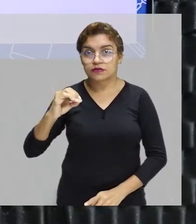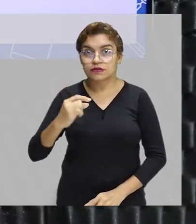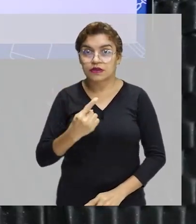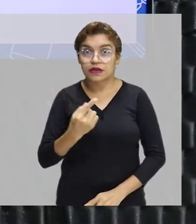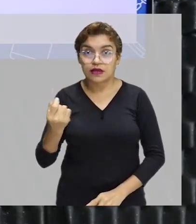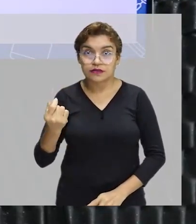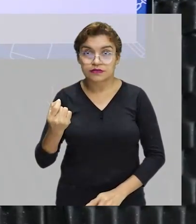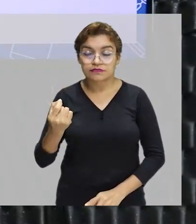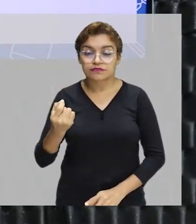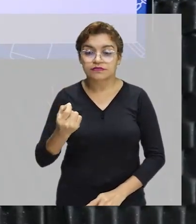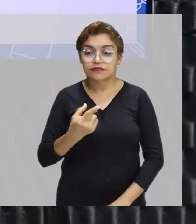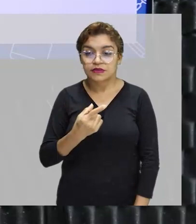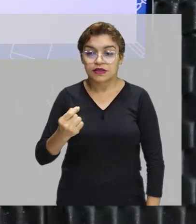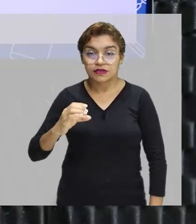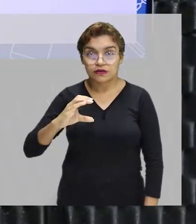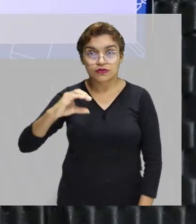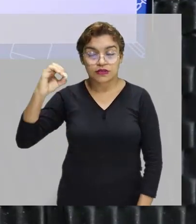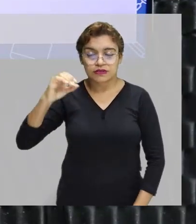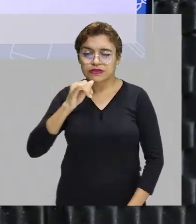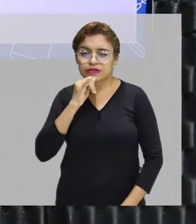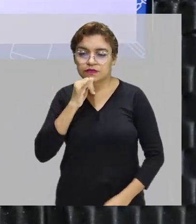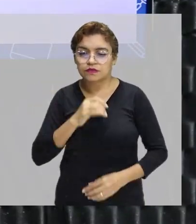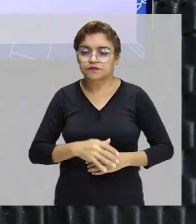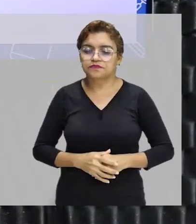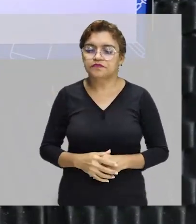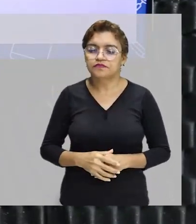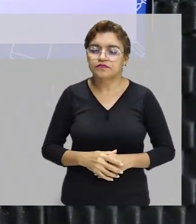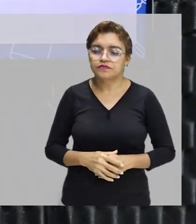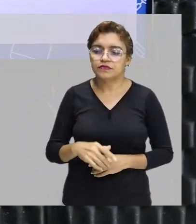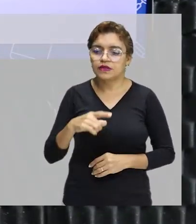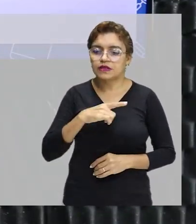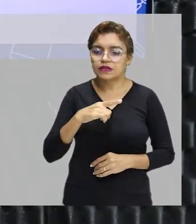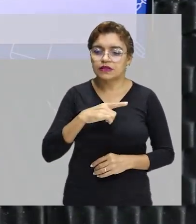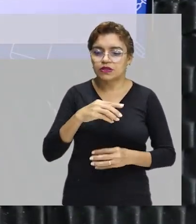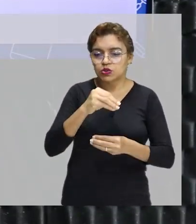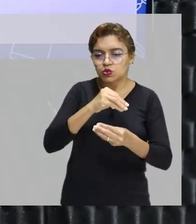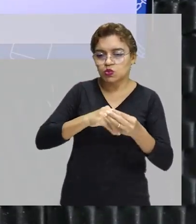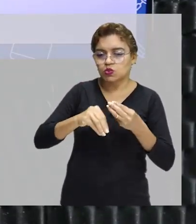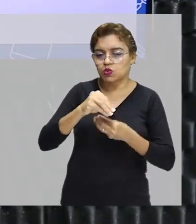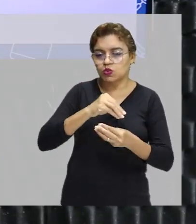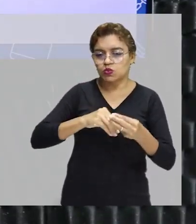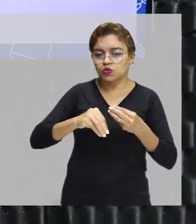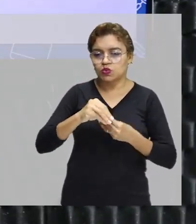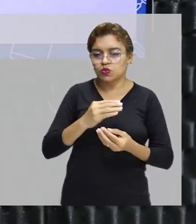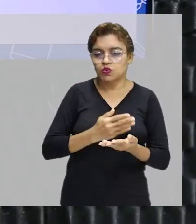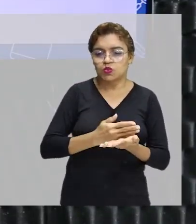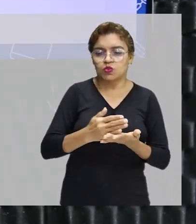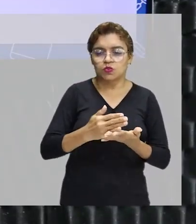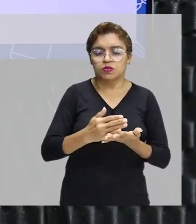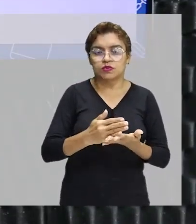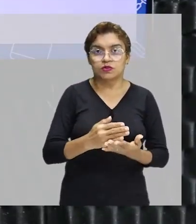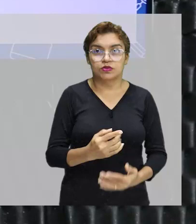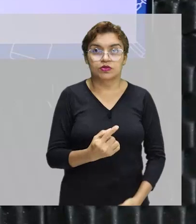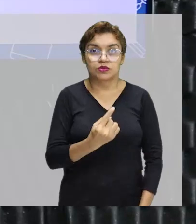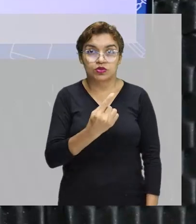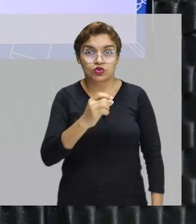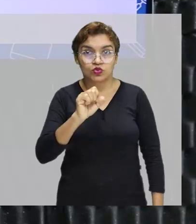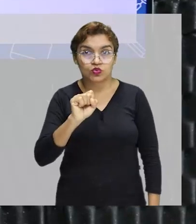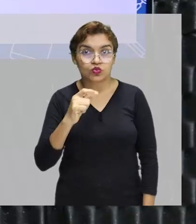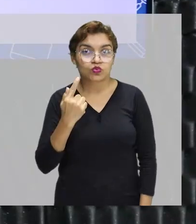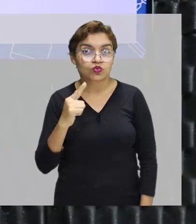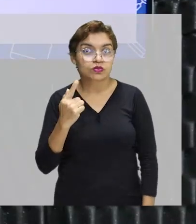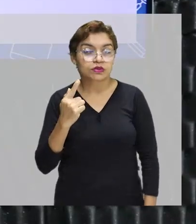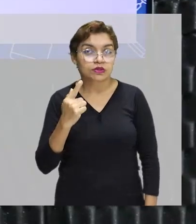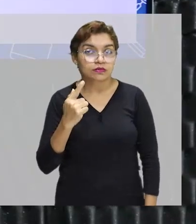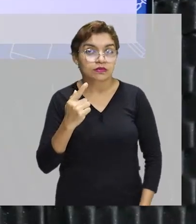ok? Como a solução, ó, então eu tenho inicialmente quanto? Eu tenho inicialmente 18 gramas,